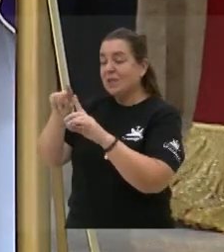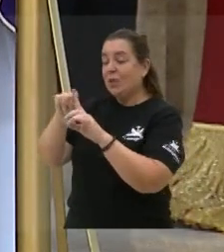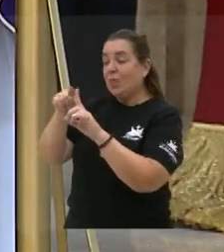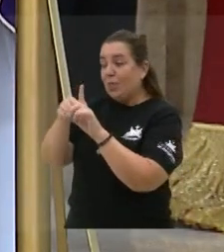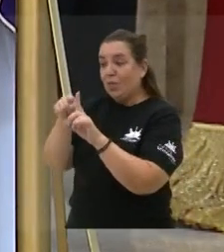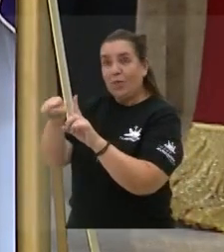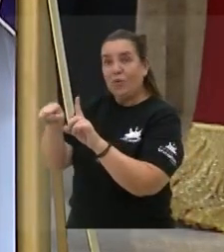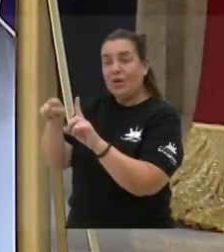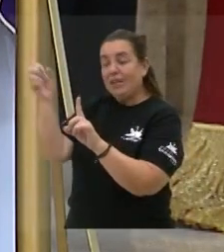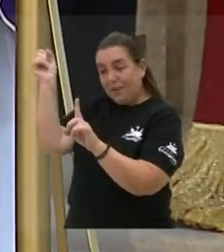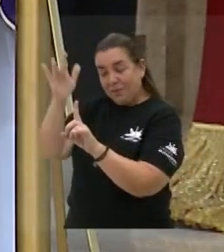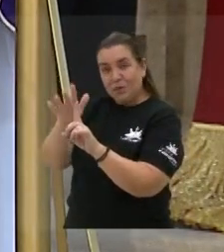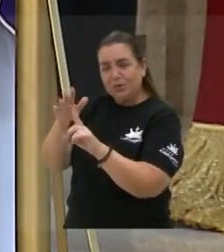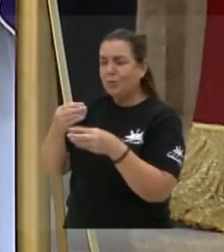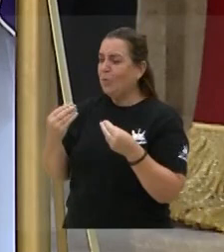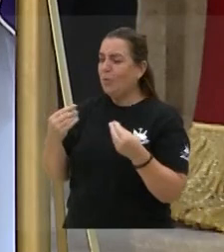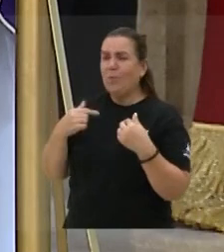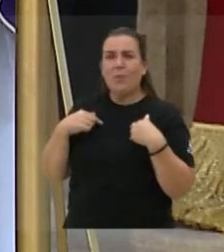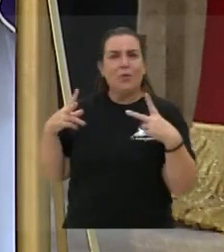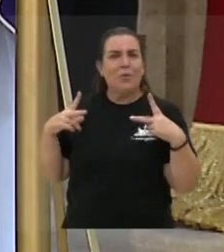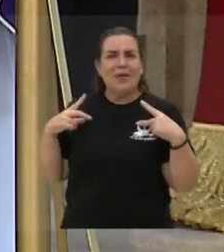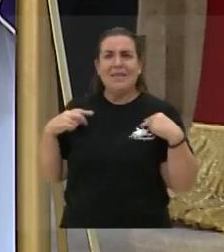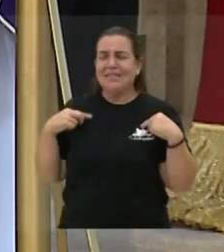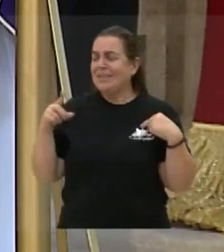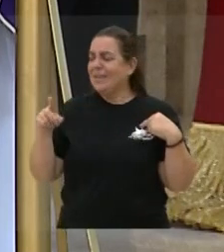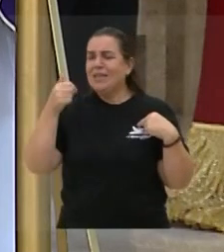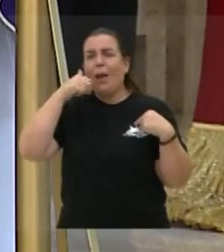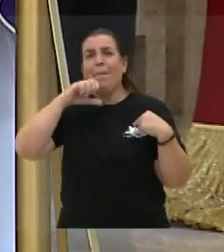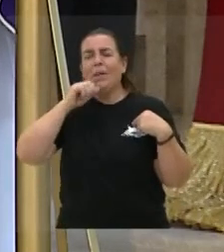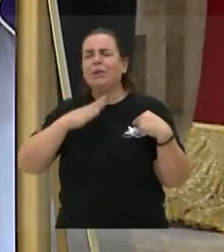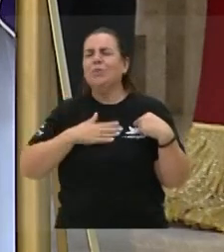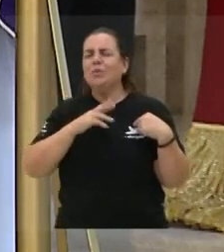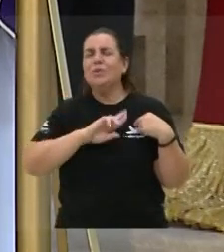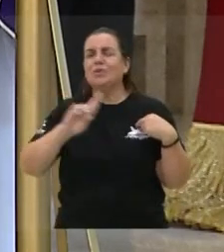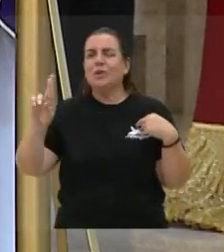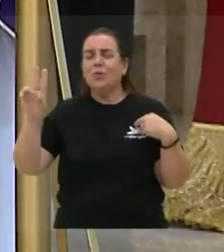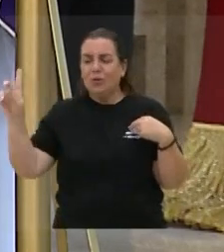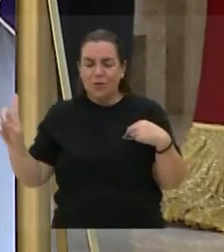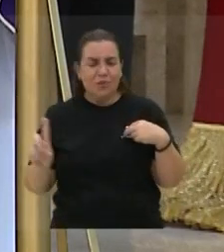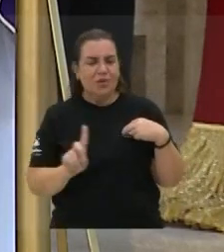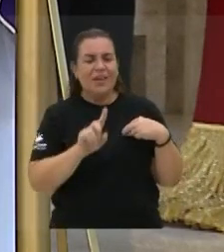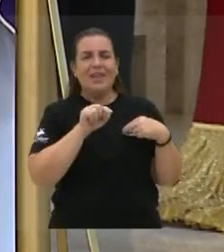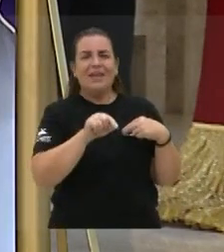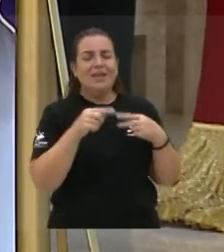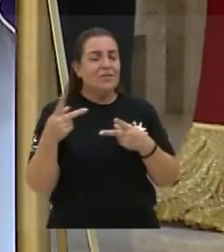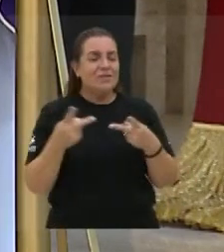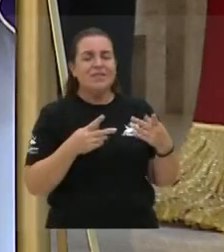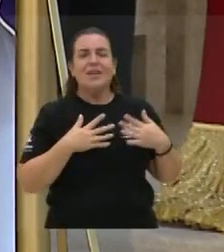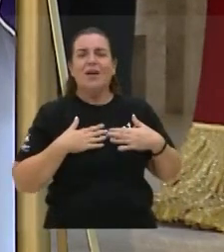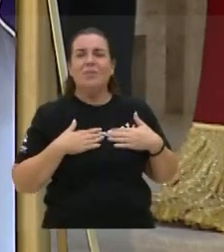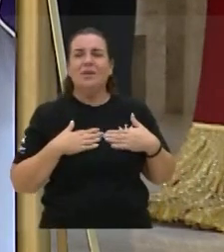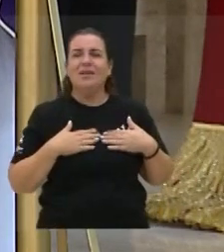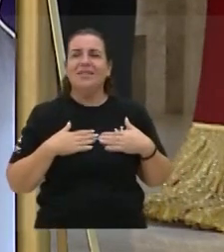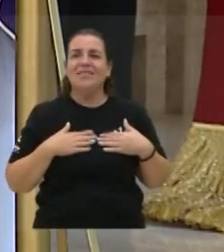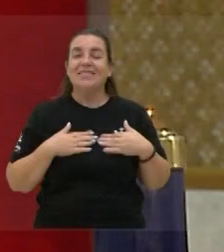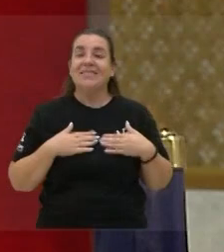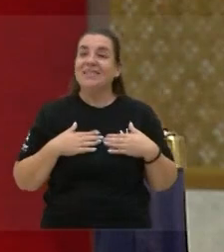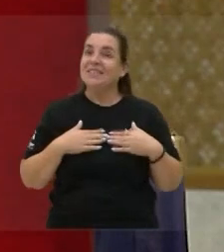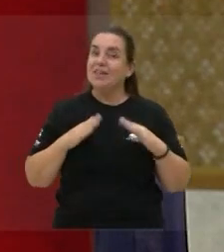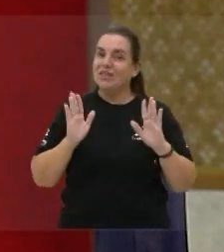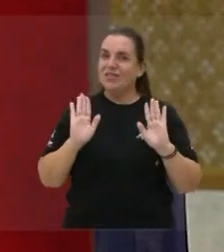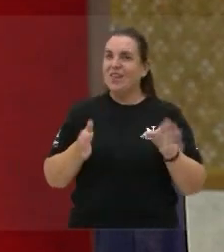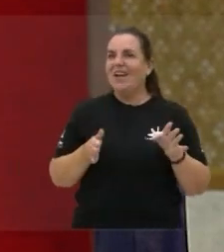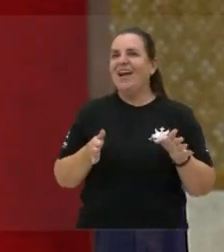ventre. Como posso merecer que a mãe do meu Senhor me venha visitar?